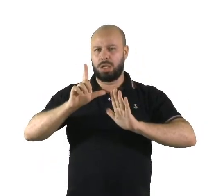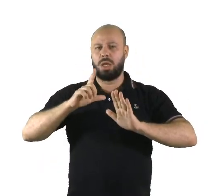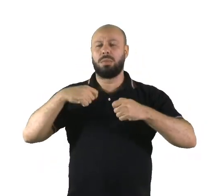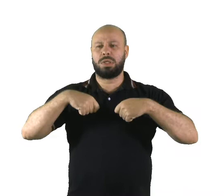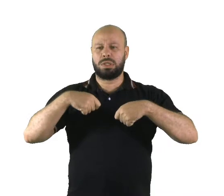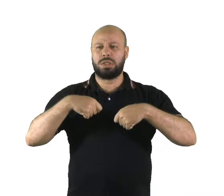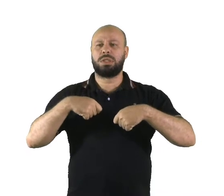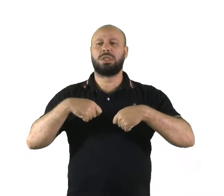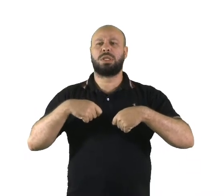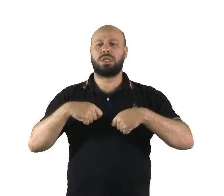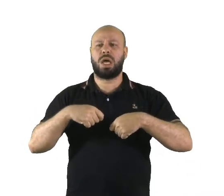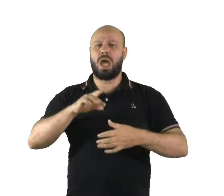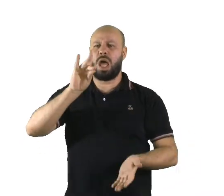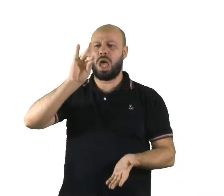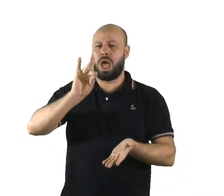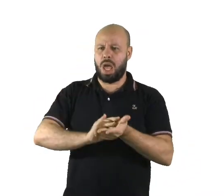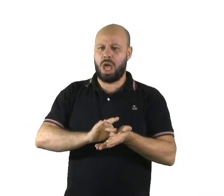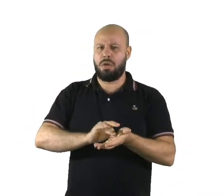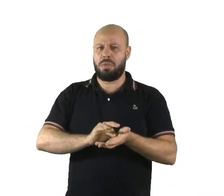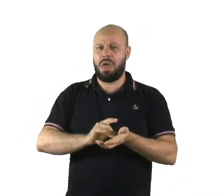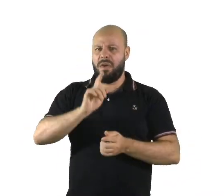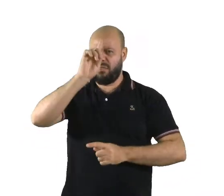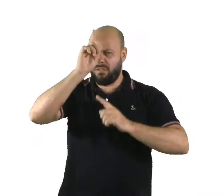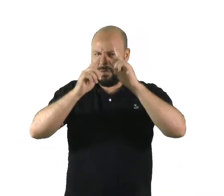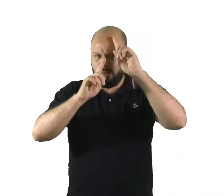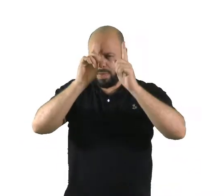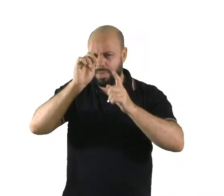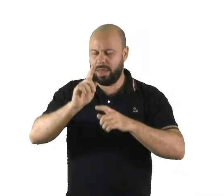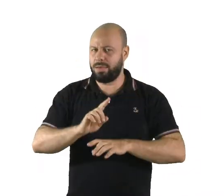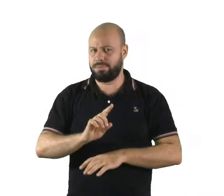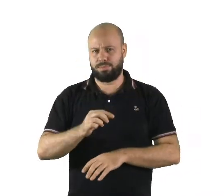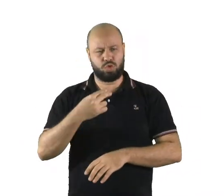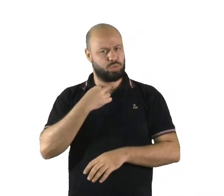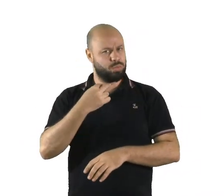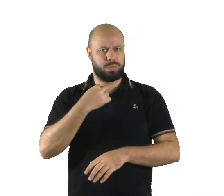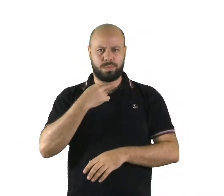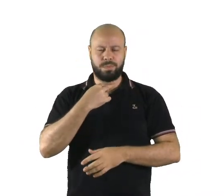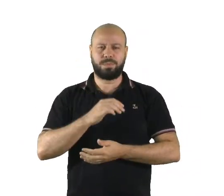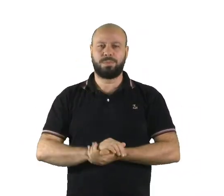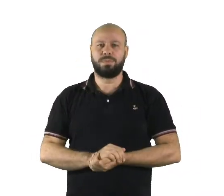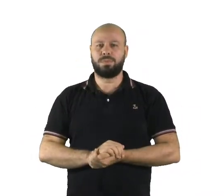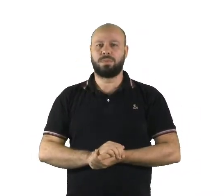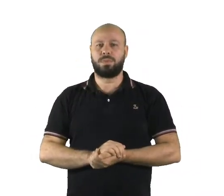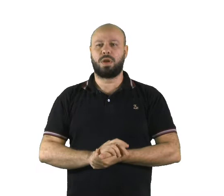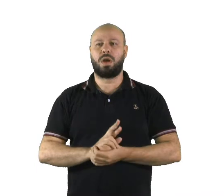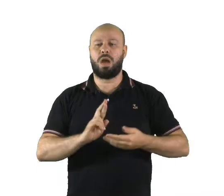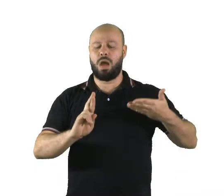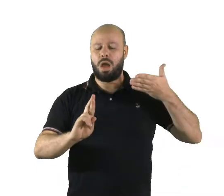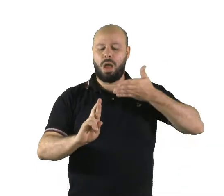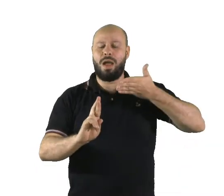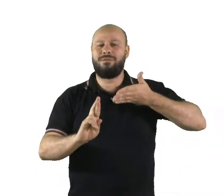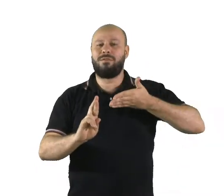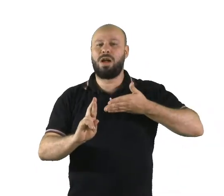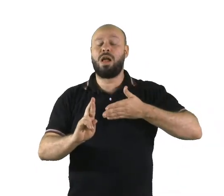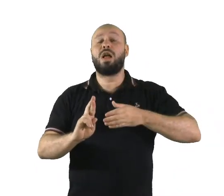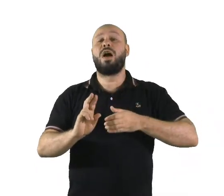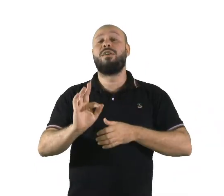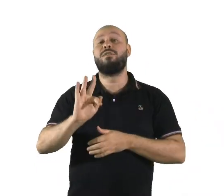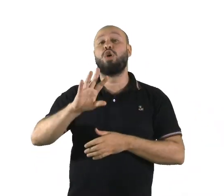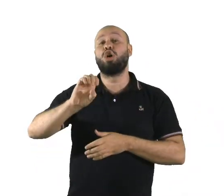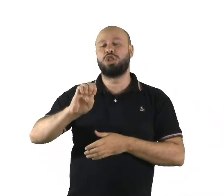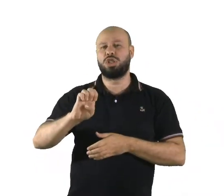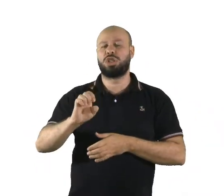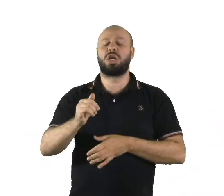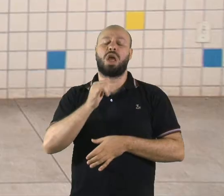concretos e reais. Não pode ter nada inventado. Referências de fontes e exemplos. O que